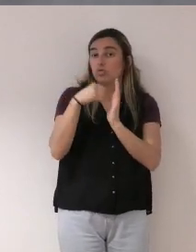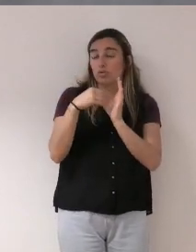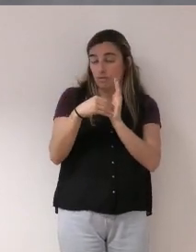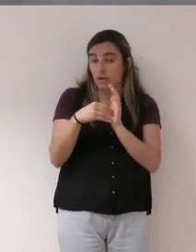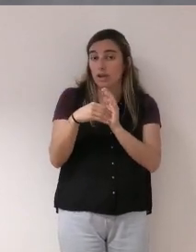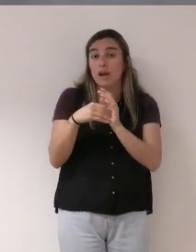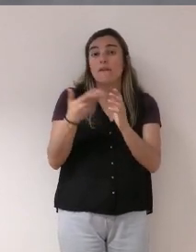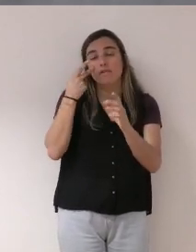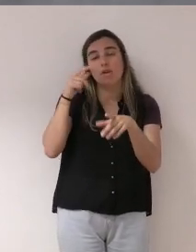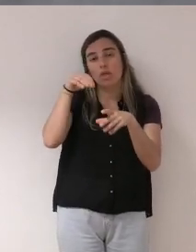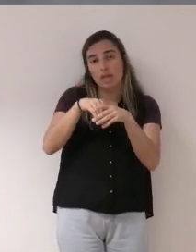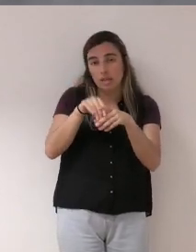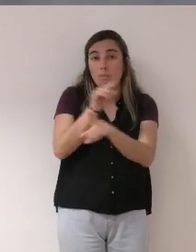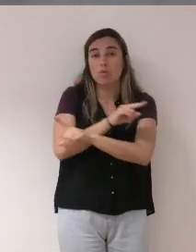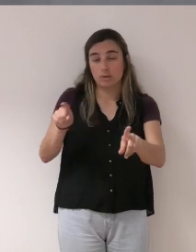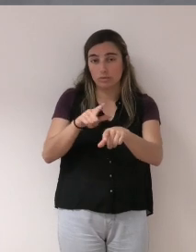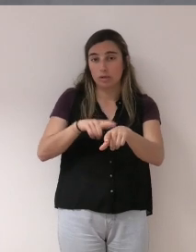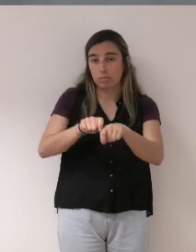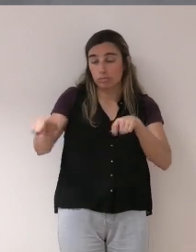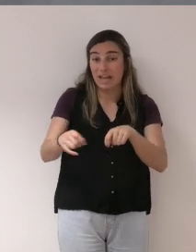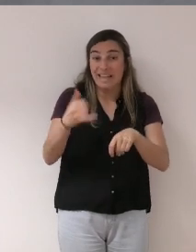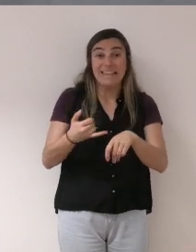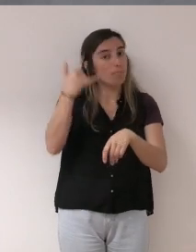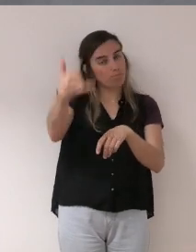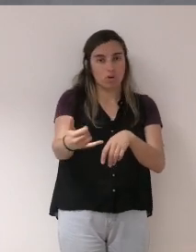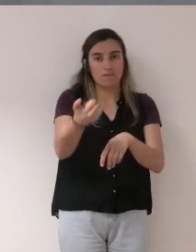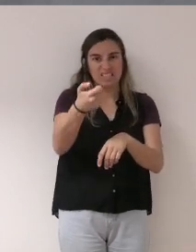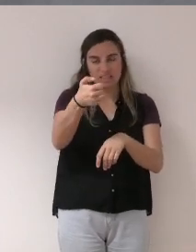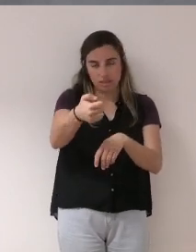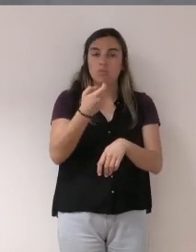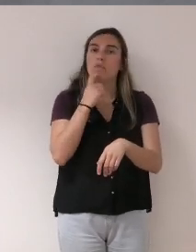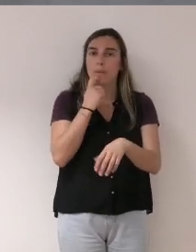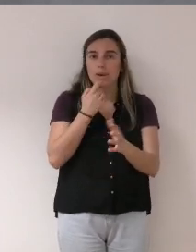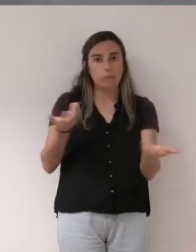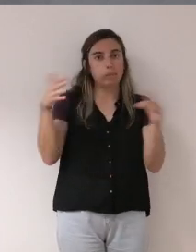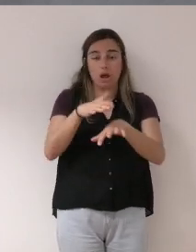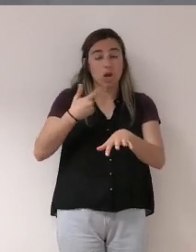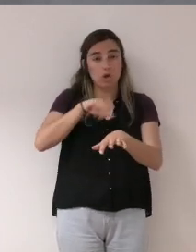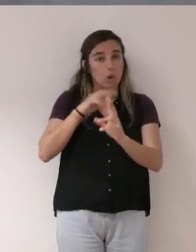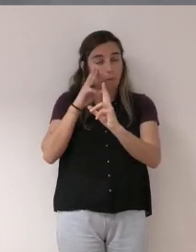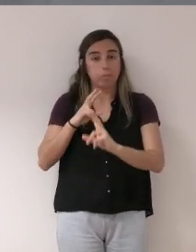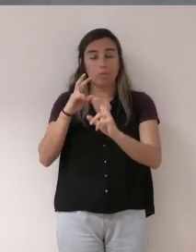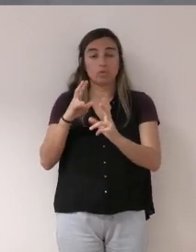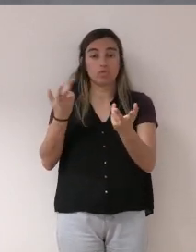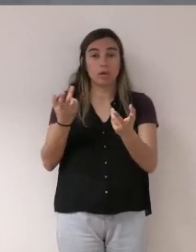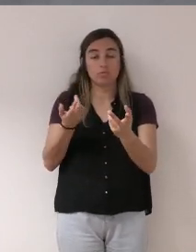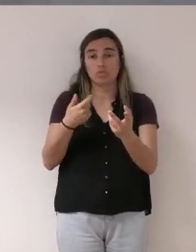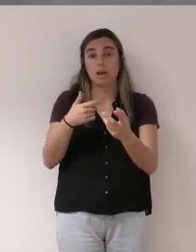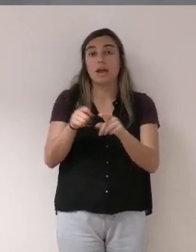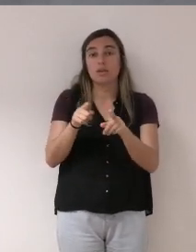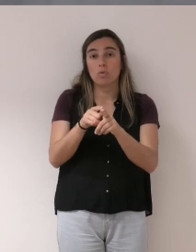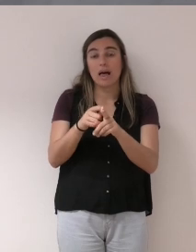a censura, nós, depois do 25 de Abril, não descobrimos nenhuma grande obra que estivesse